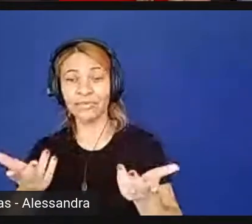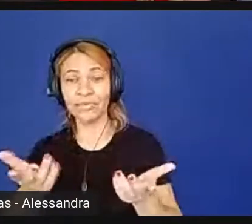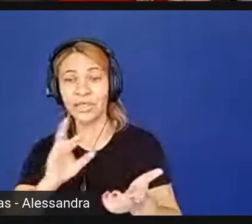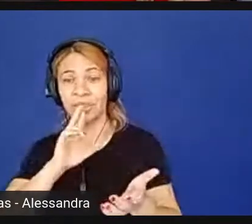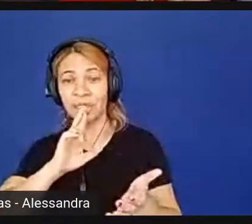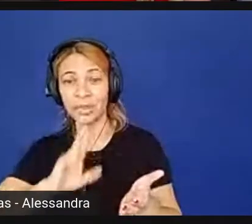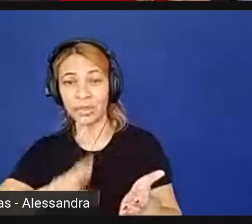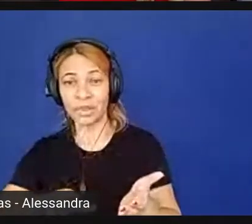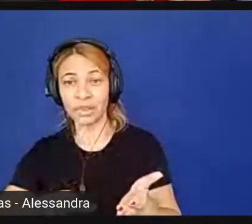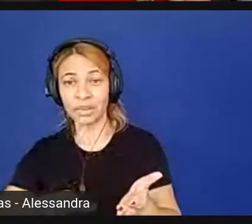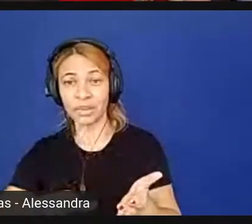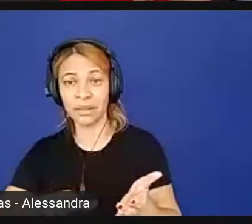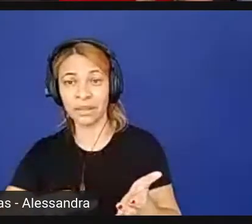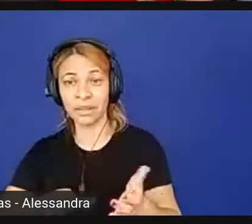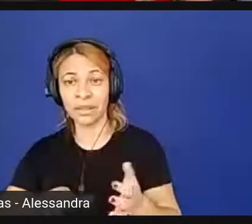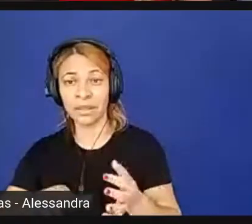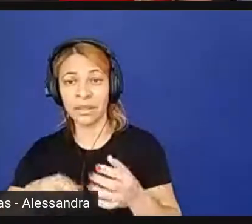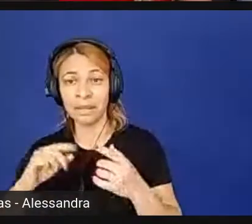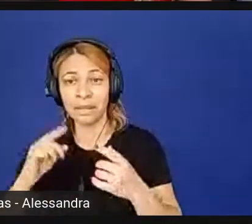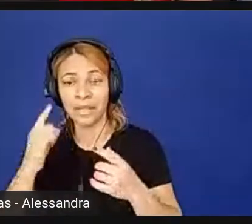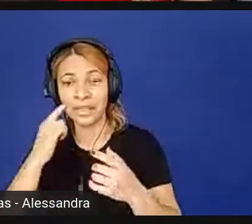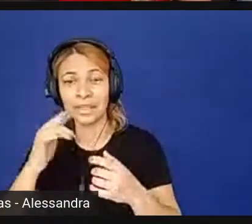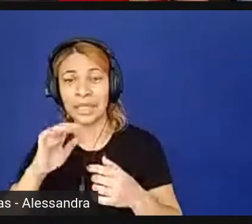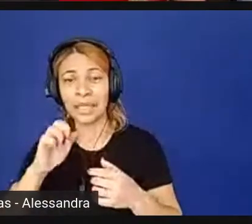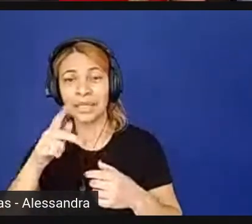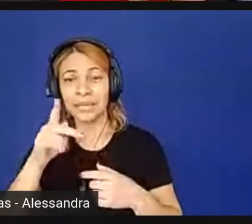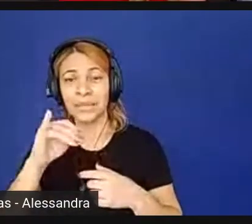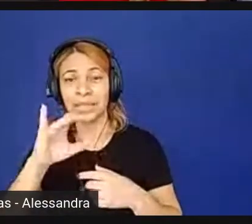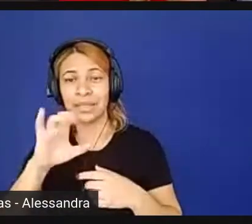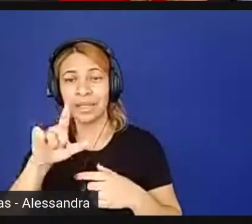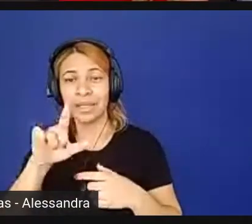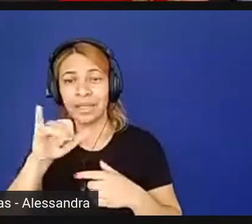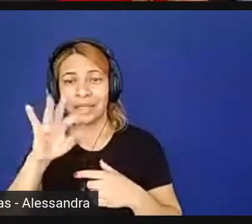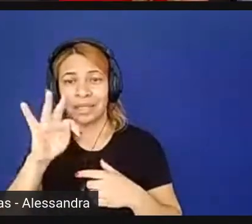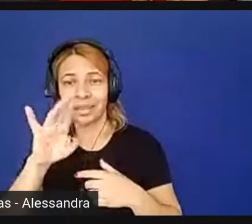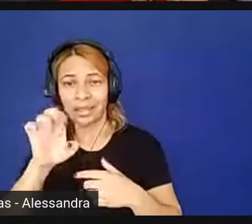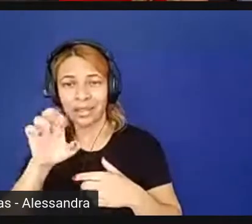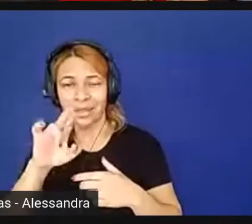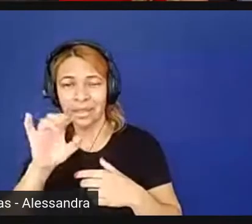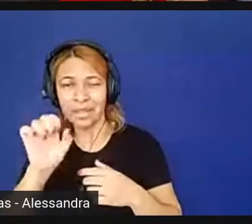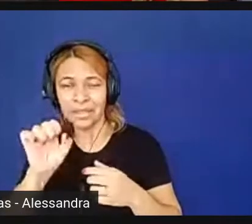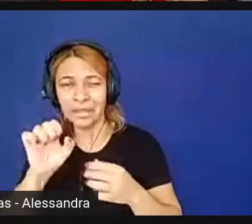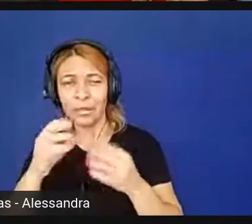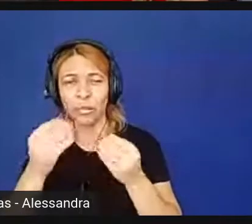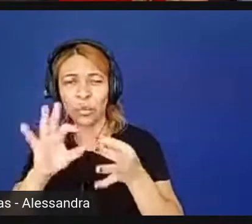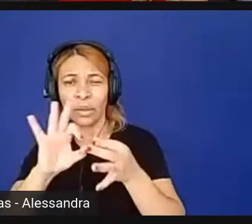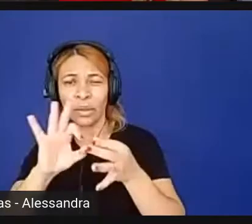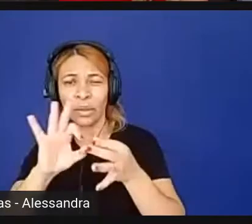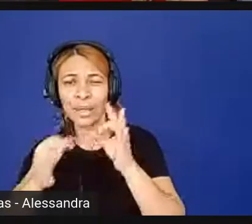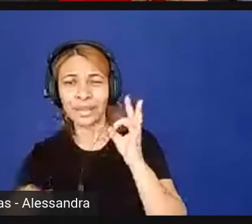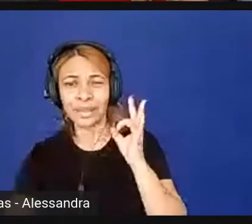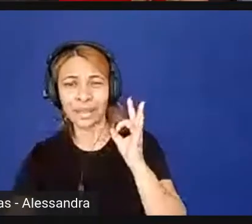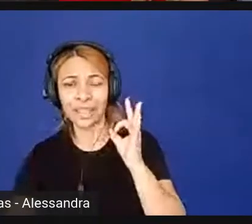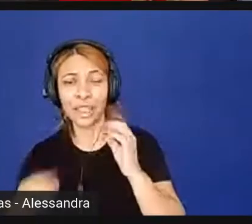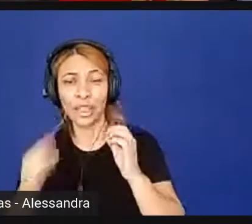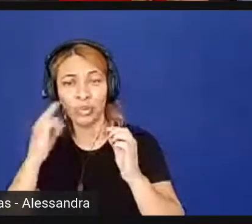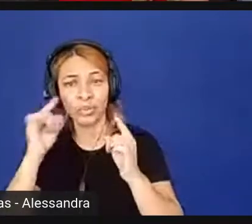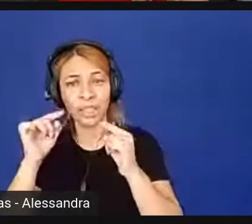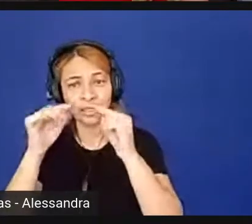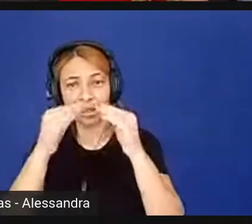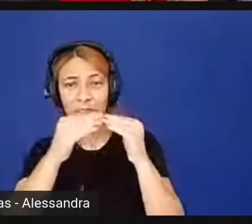iria ipsilíteres de forma muito detalhada. Não sei se isso faz sentido para vocês, Marilene, Júlio,